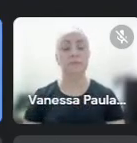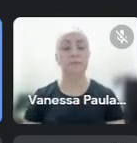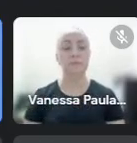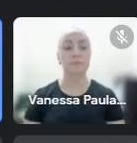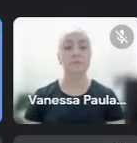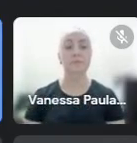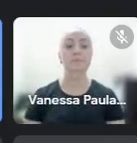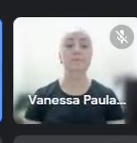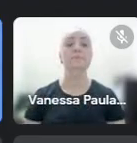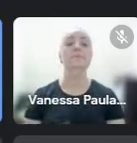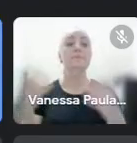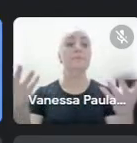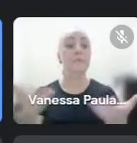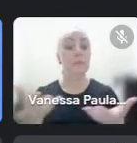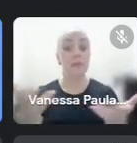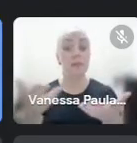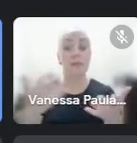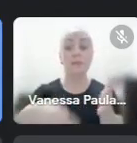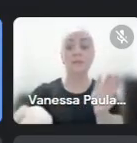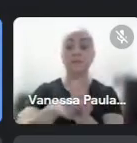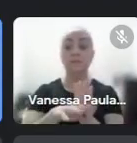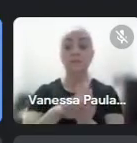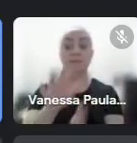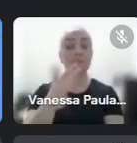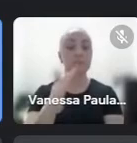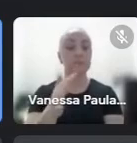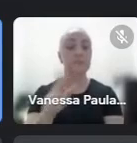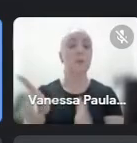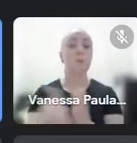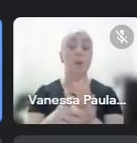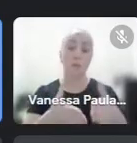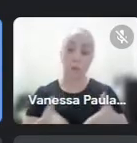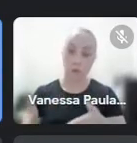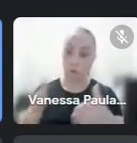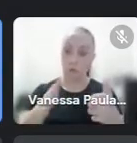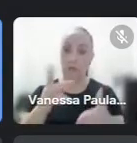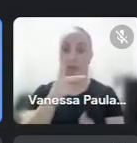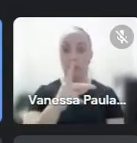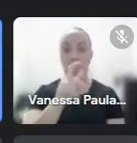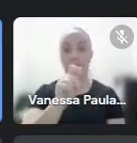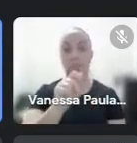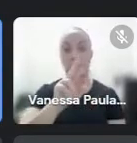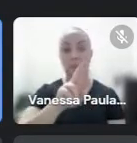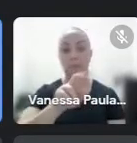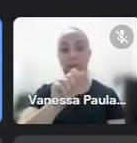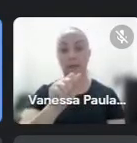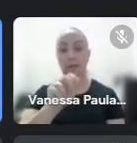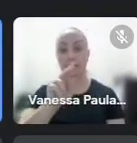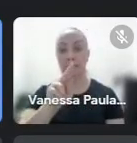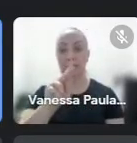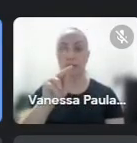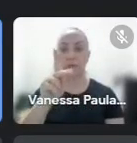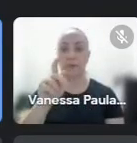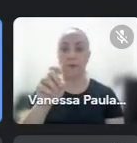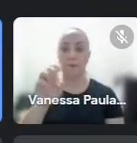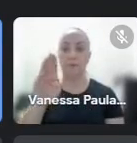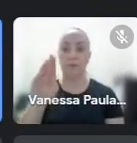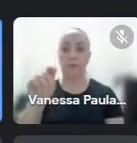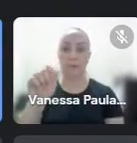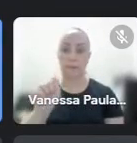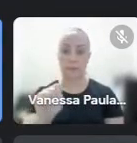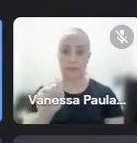Aí eu chego até o Rio Paraopebas. O gelado deságua no Rio Paraopebas. Na